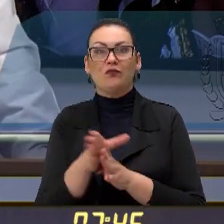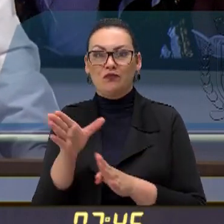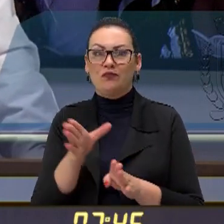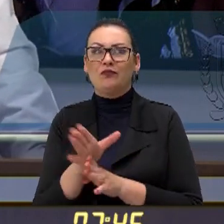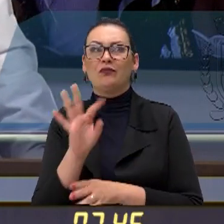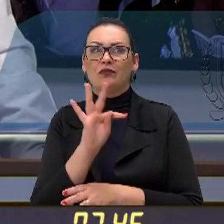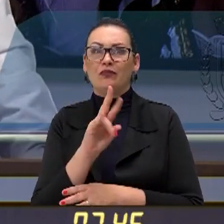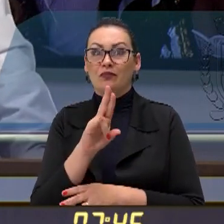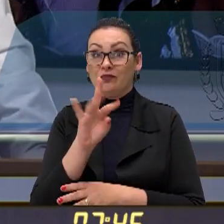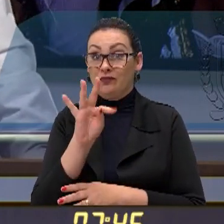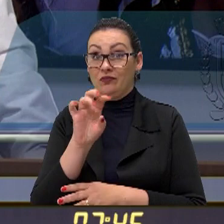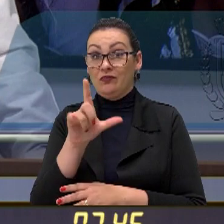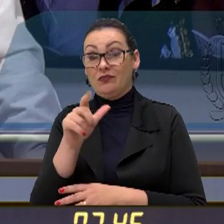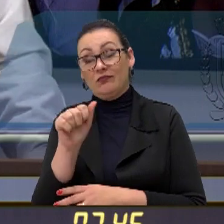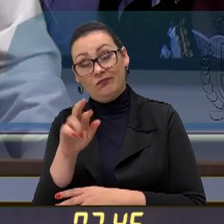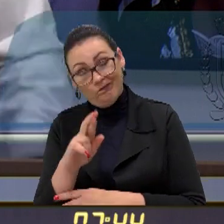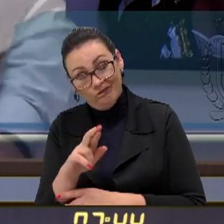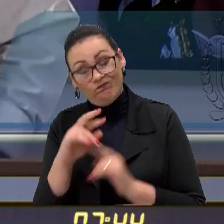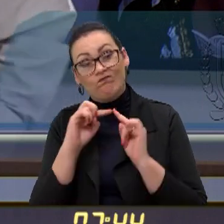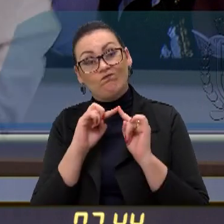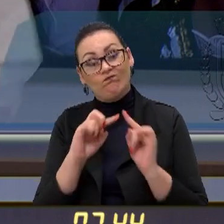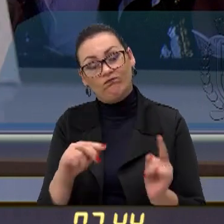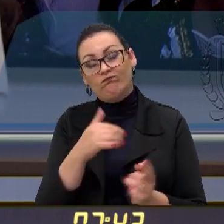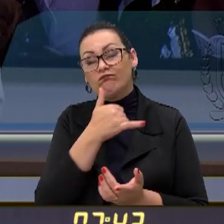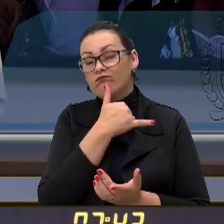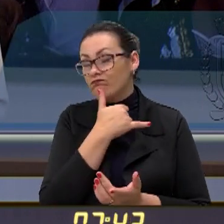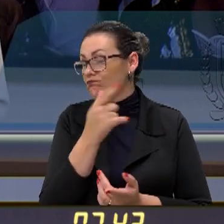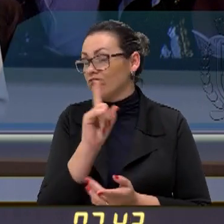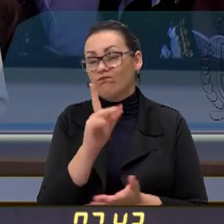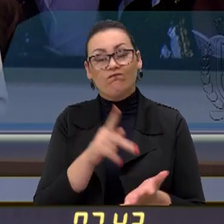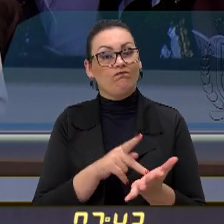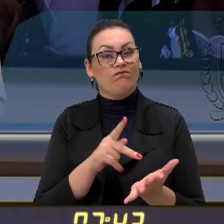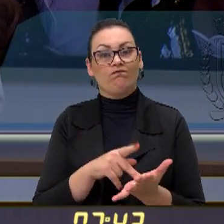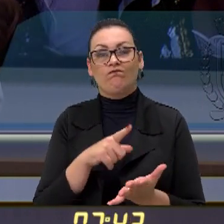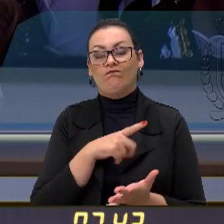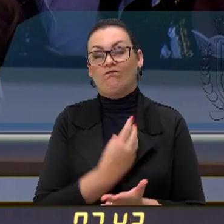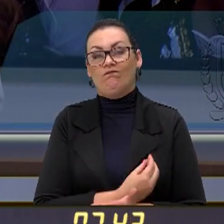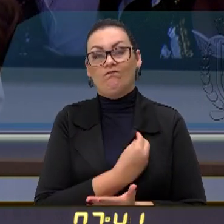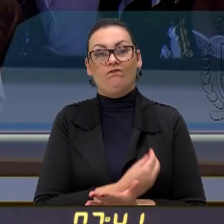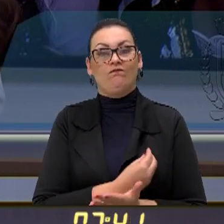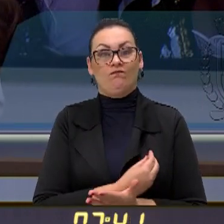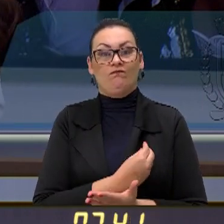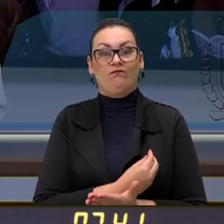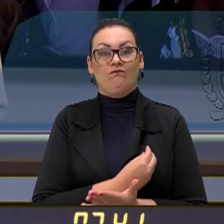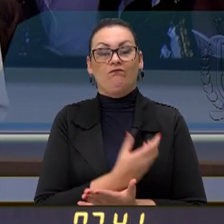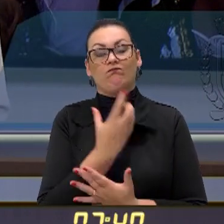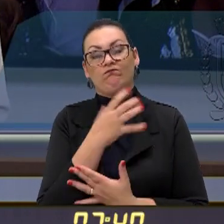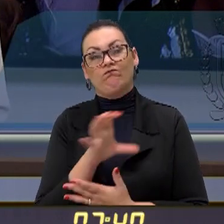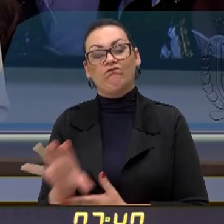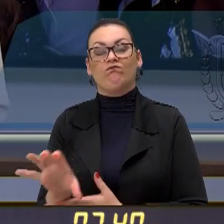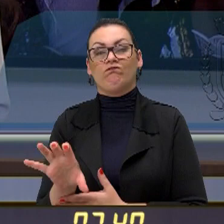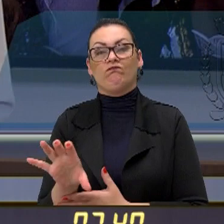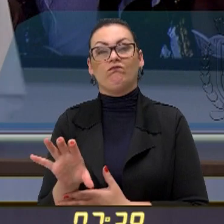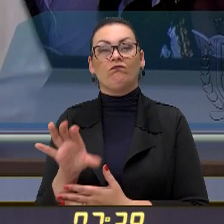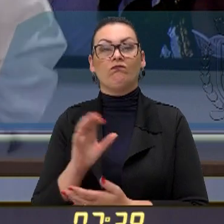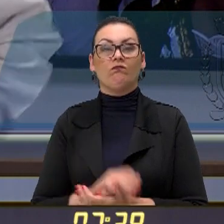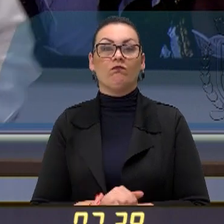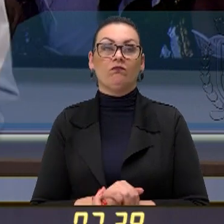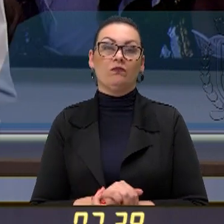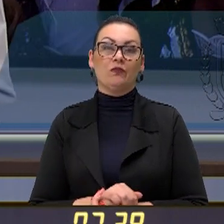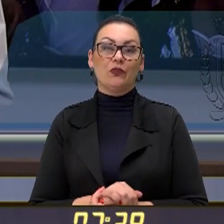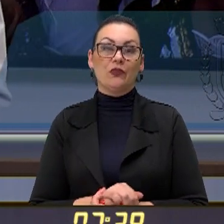conselheiros tutelares, mas infelizmente não é esta a realidade que nós vivenciamos, bem pelo contrário.